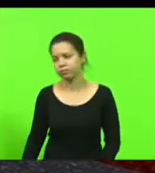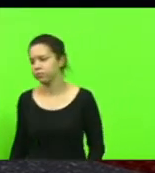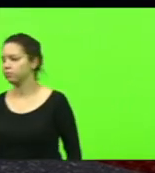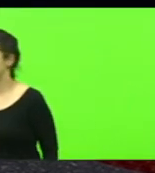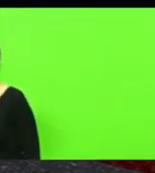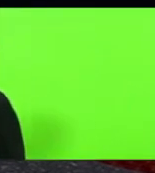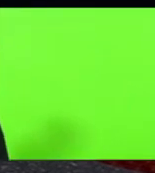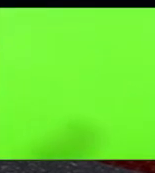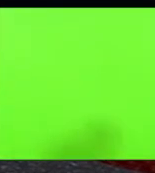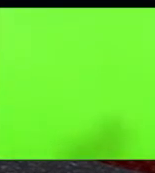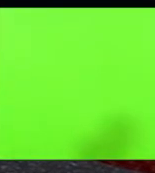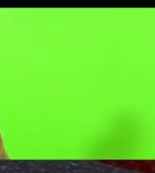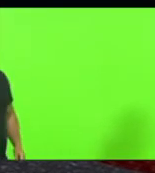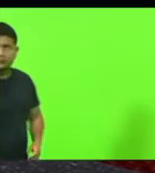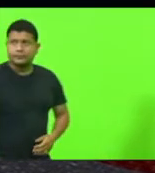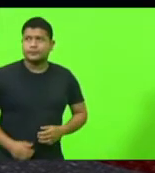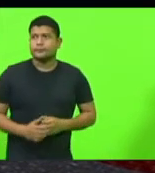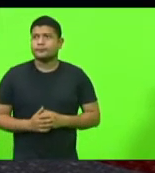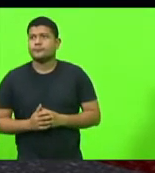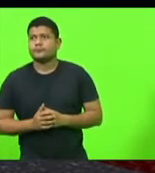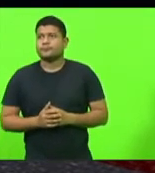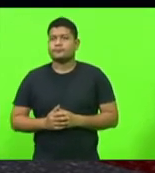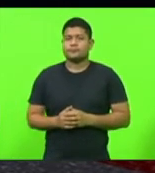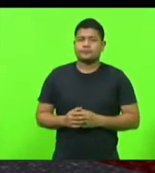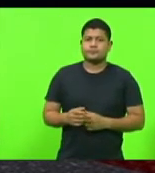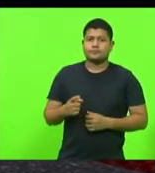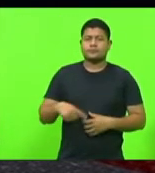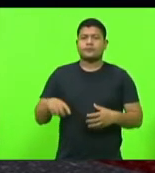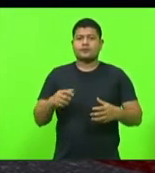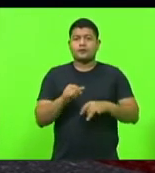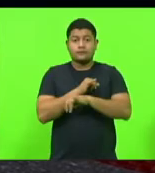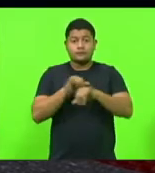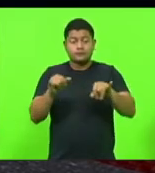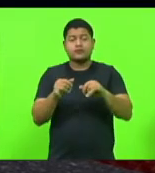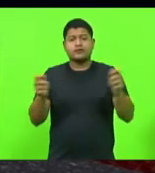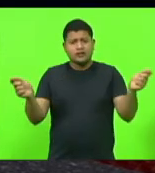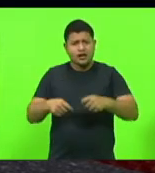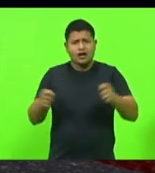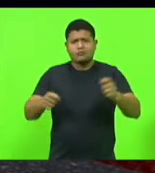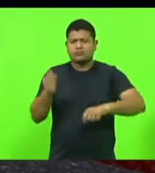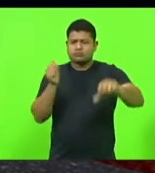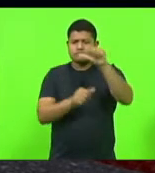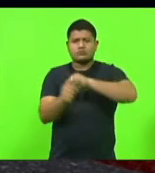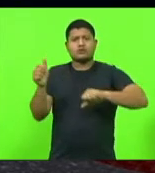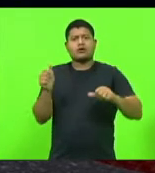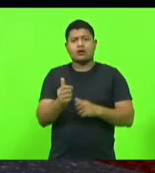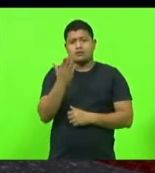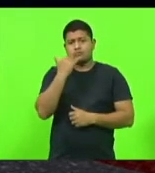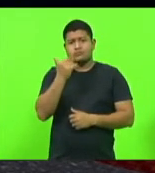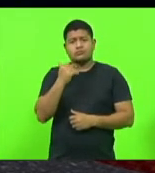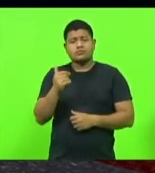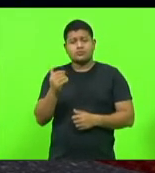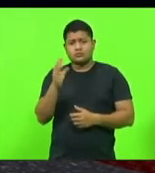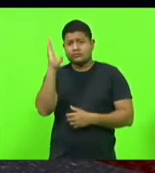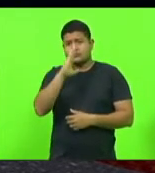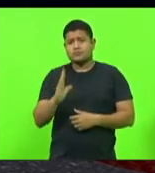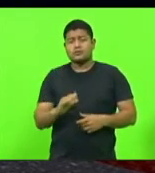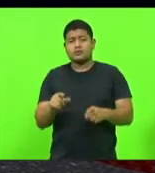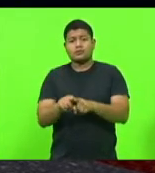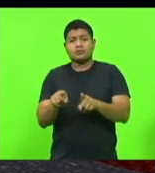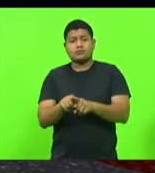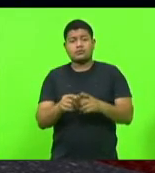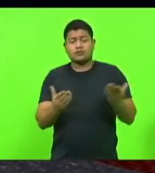possível transformar a alimentação do brasileiro, além de possibilitar a inserção do Estado para a criação